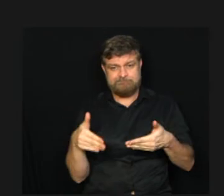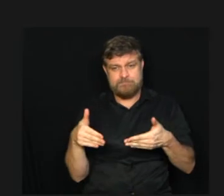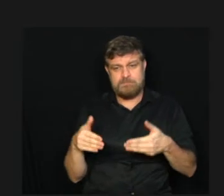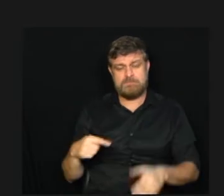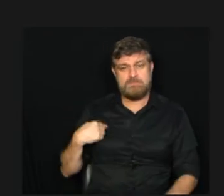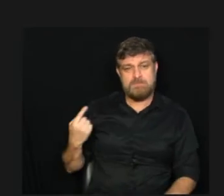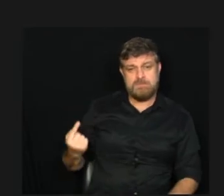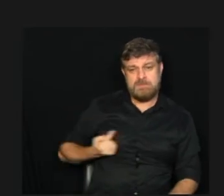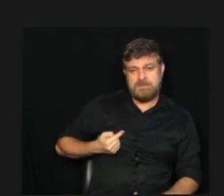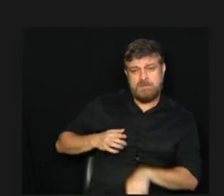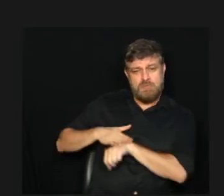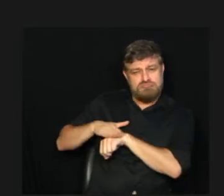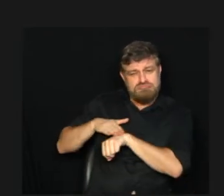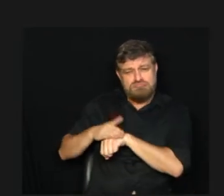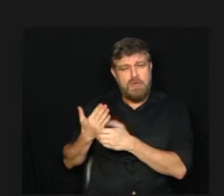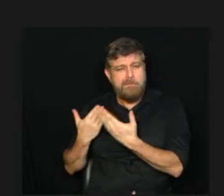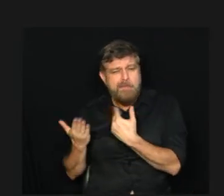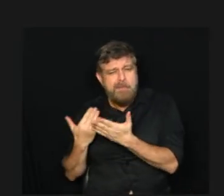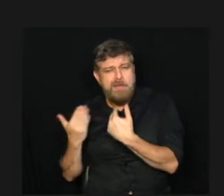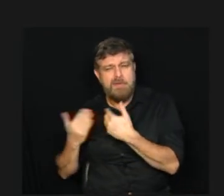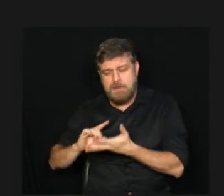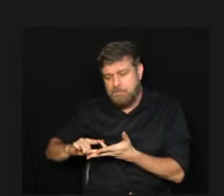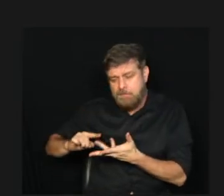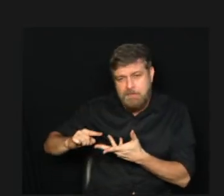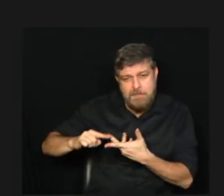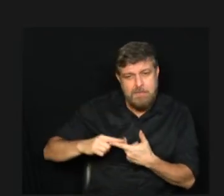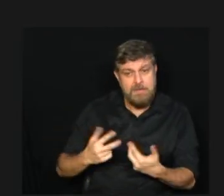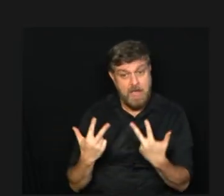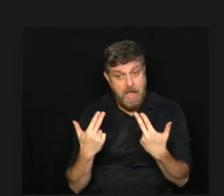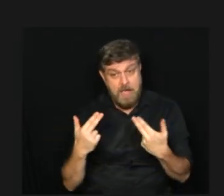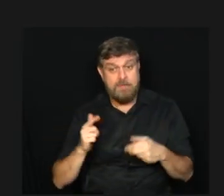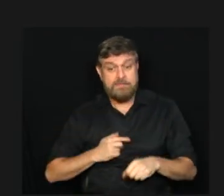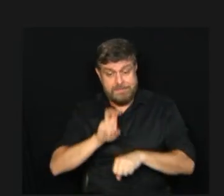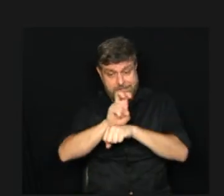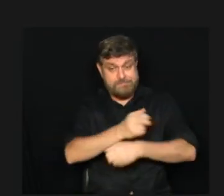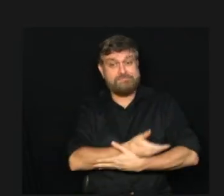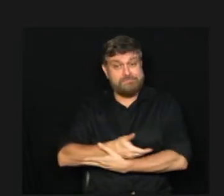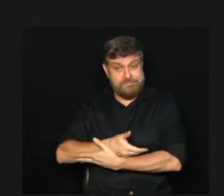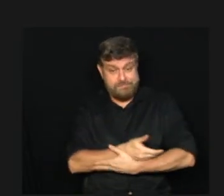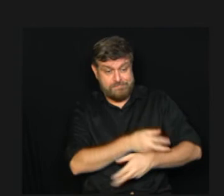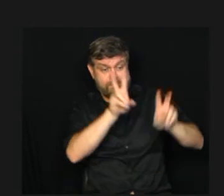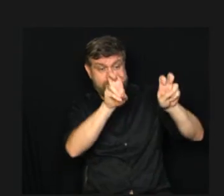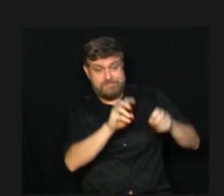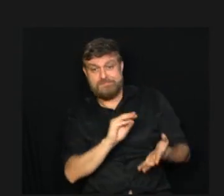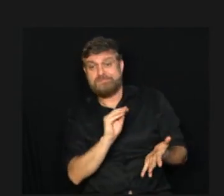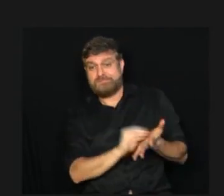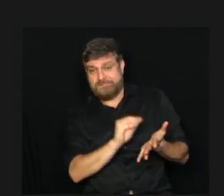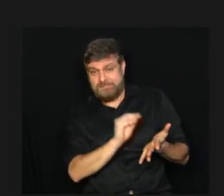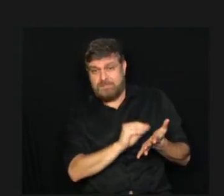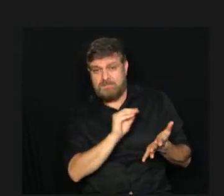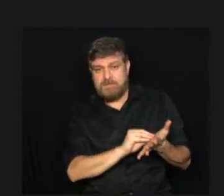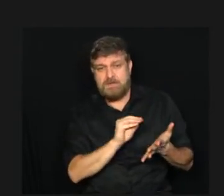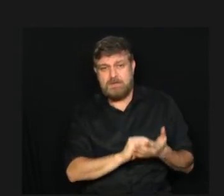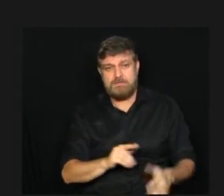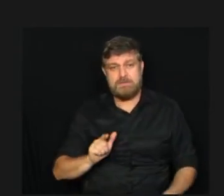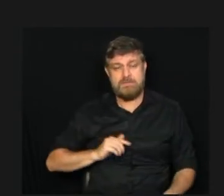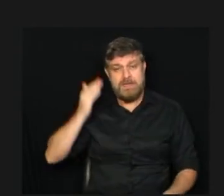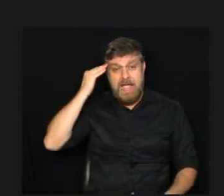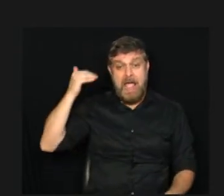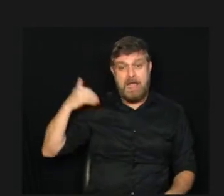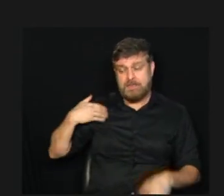São comentadas várias necessidades, como foi falado aqui na questão de creches, de vagas nas creches. A Débora falou